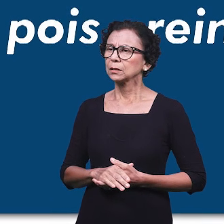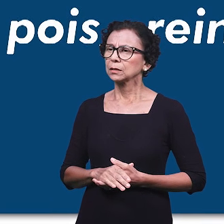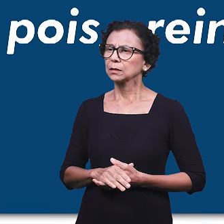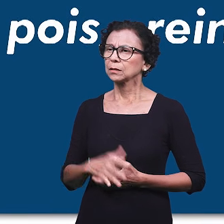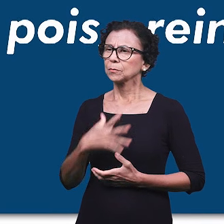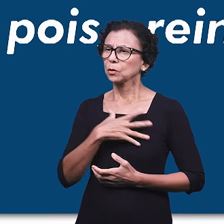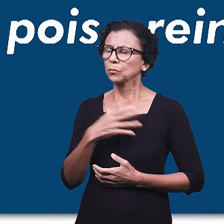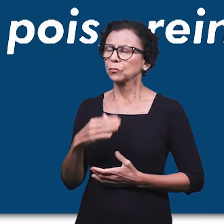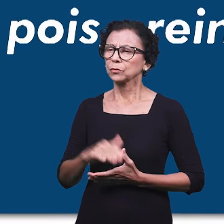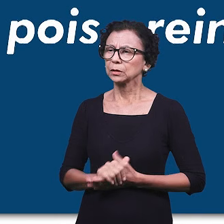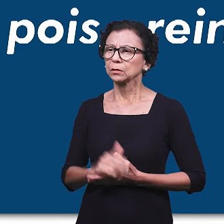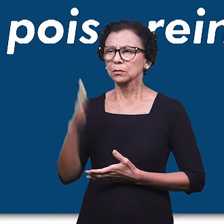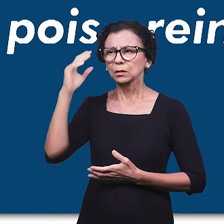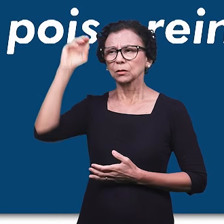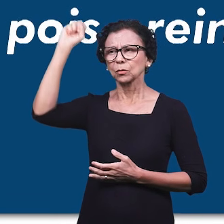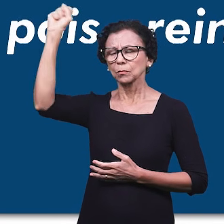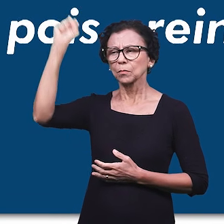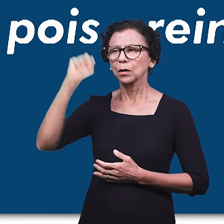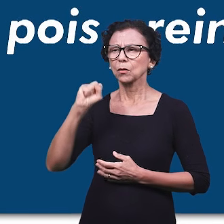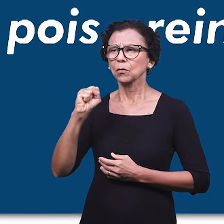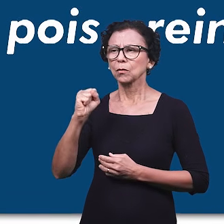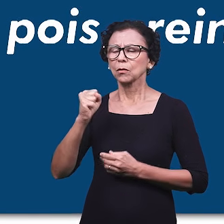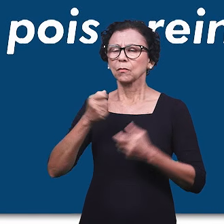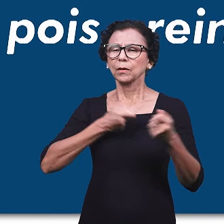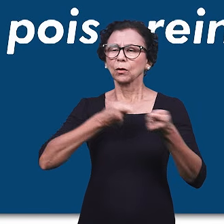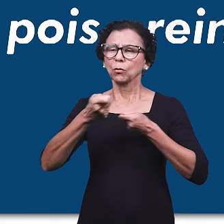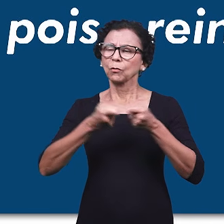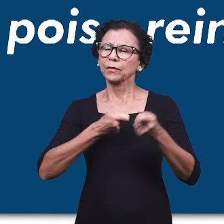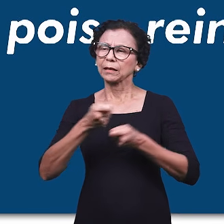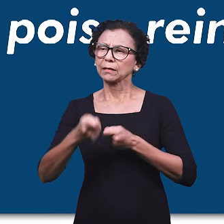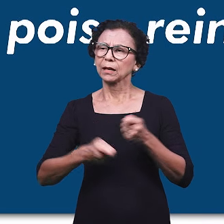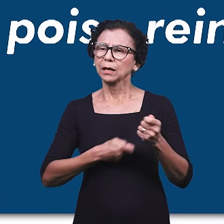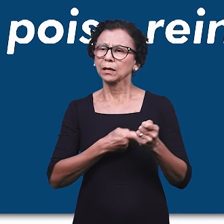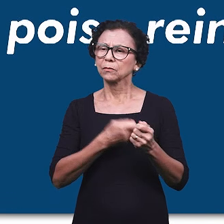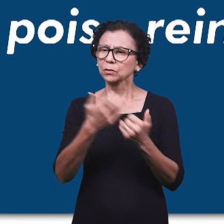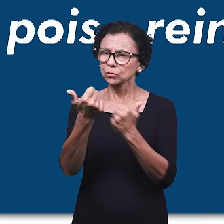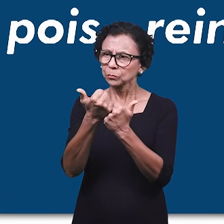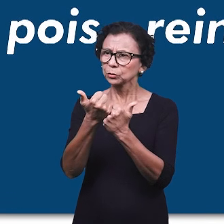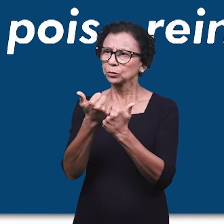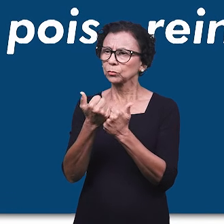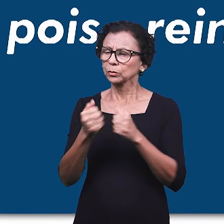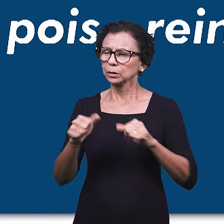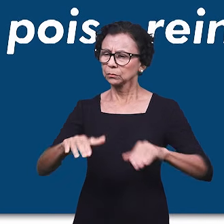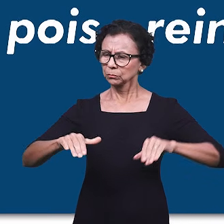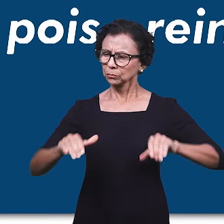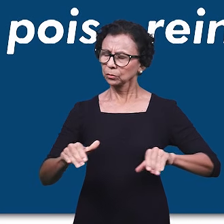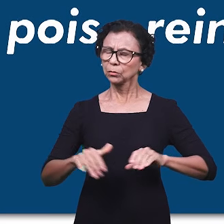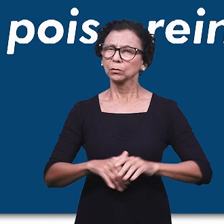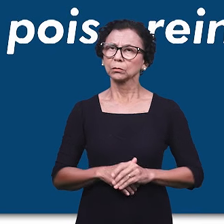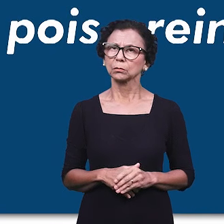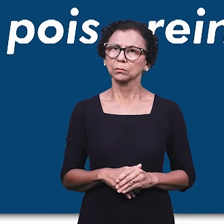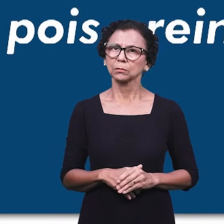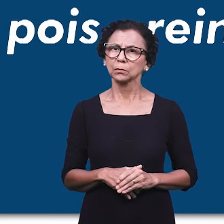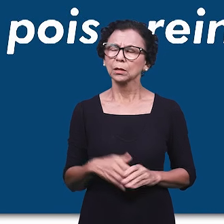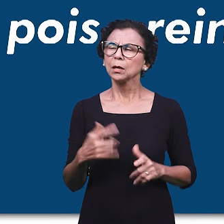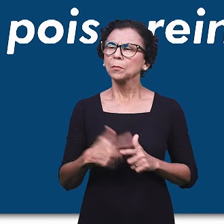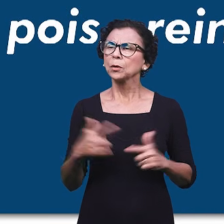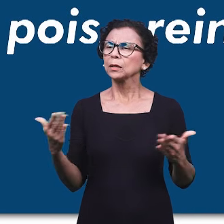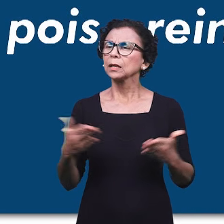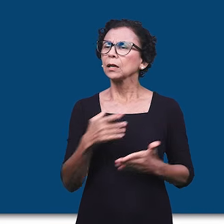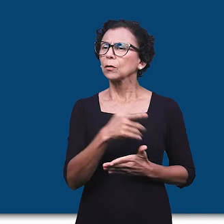Salomão reinará depois de mim, e ele se assentará no meu trono? Por que, pois,